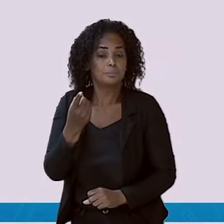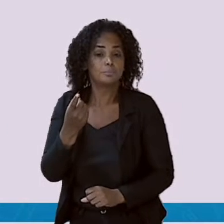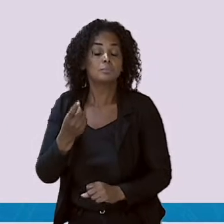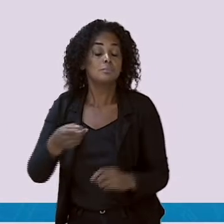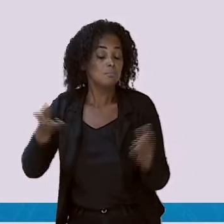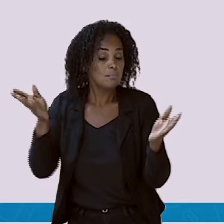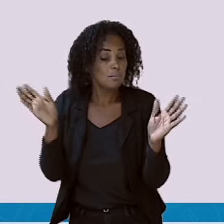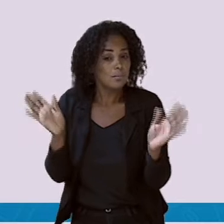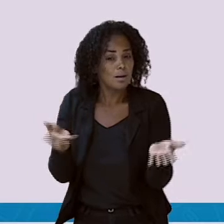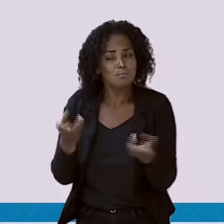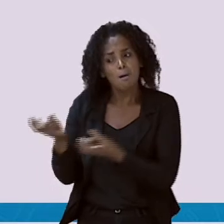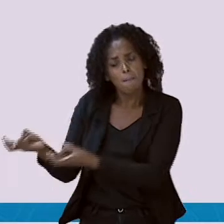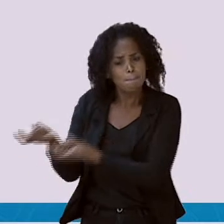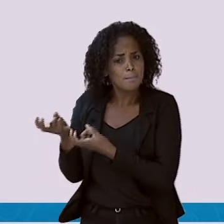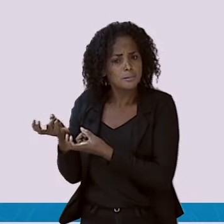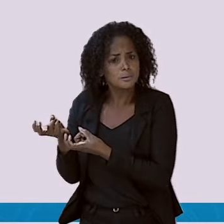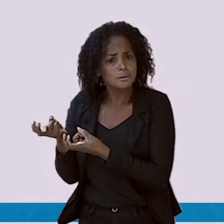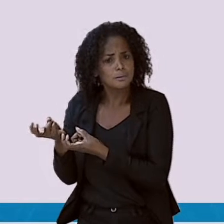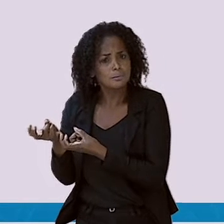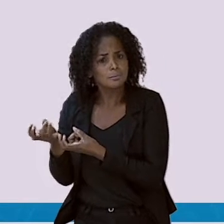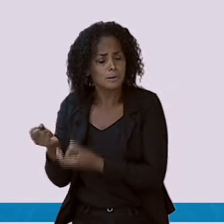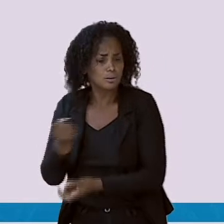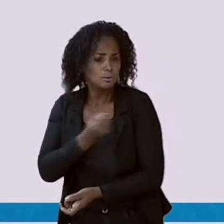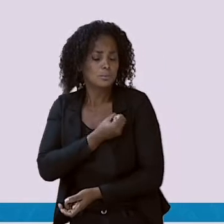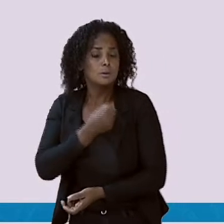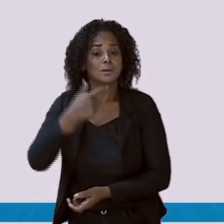Agora vamos analisar este número aqui,